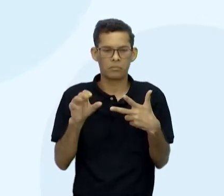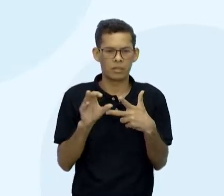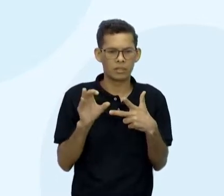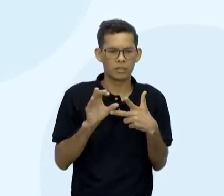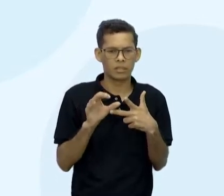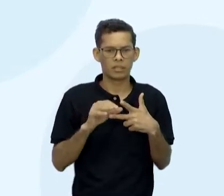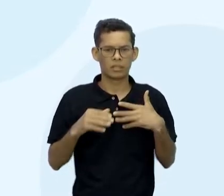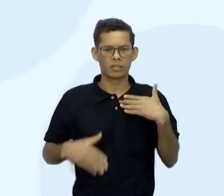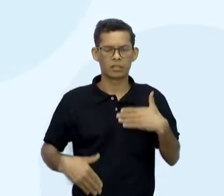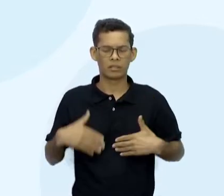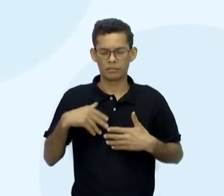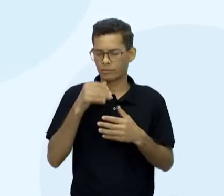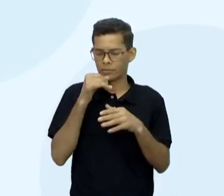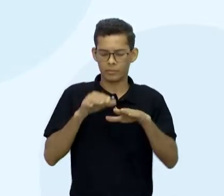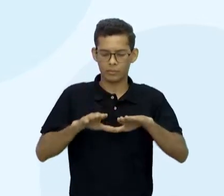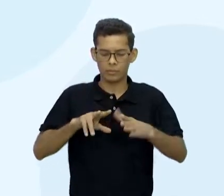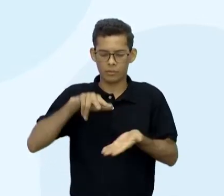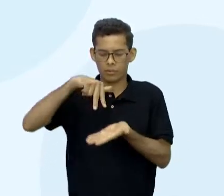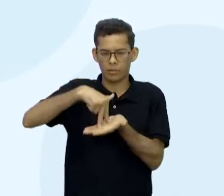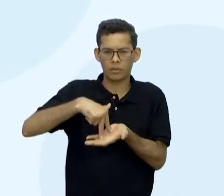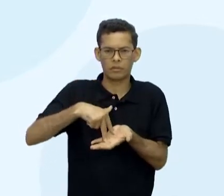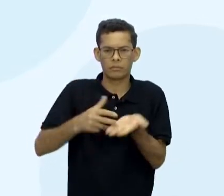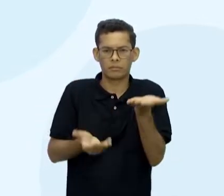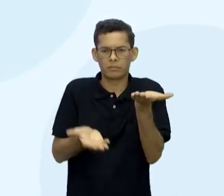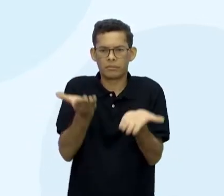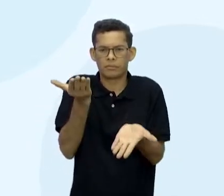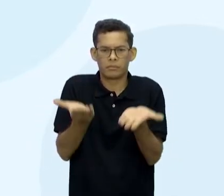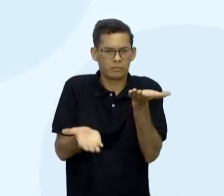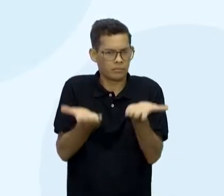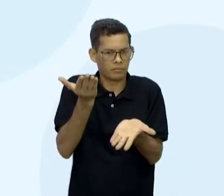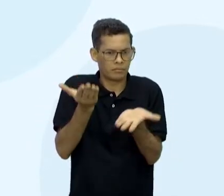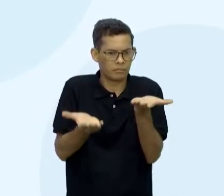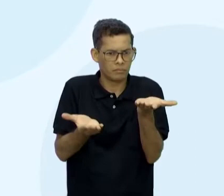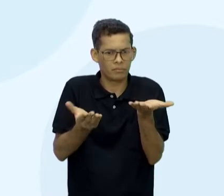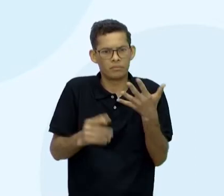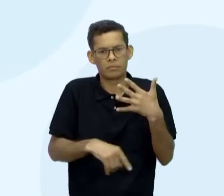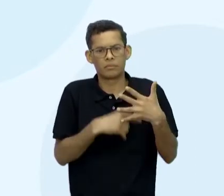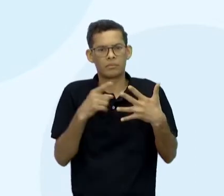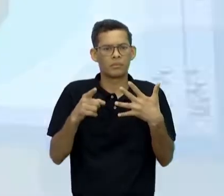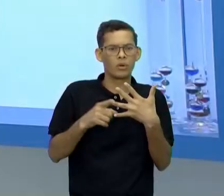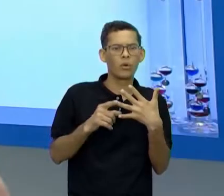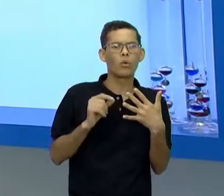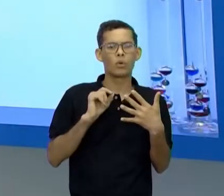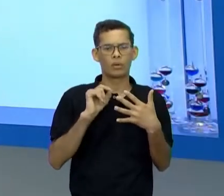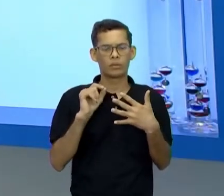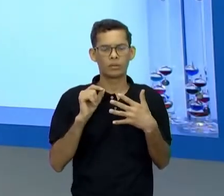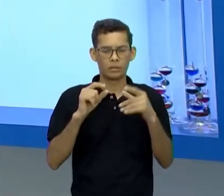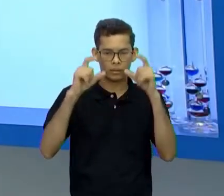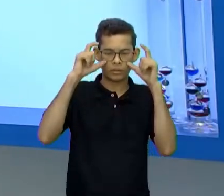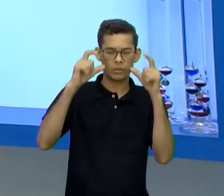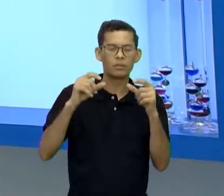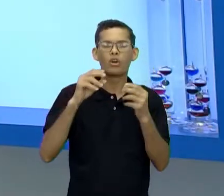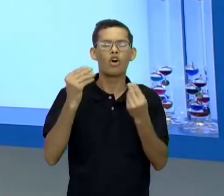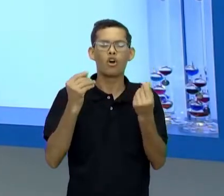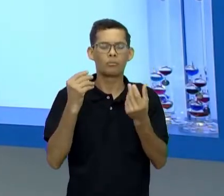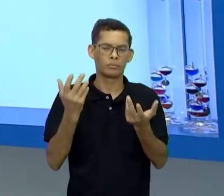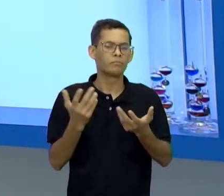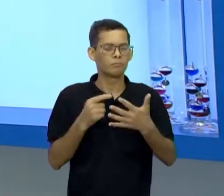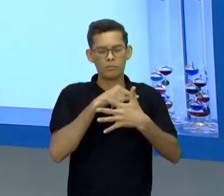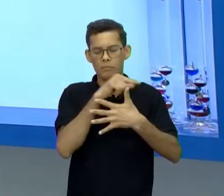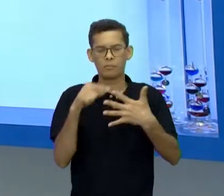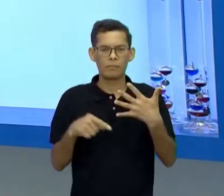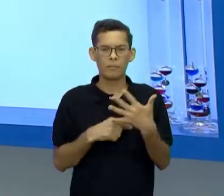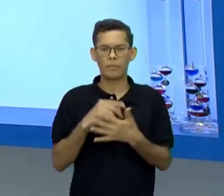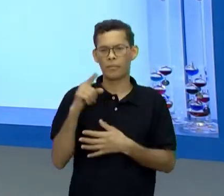em cima da balança e saltar de um local alto. E aí, Gibalina, qual que você colocaria? A Gibalina falou que eu colocaria